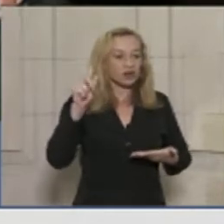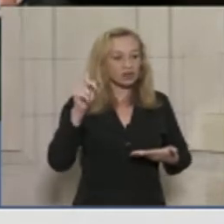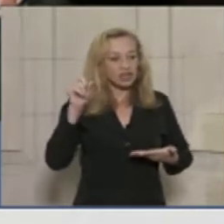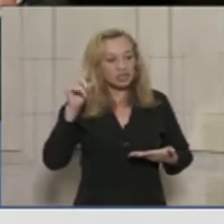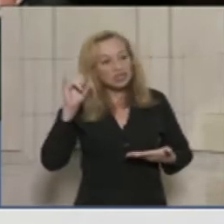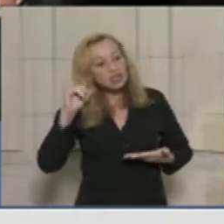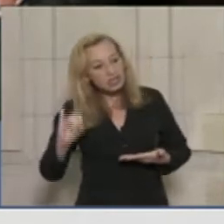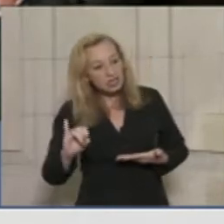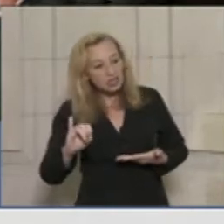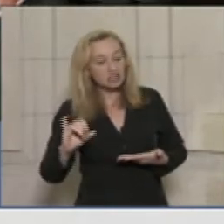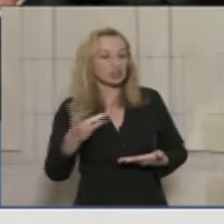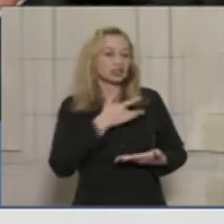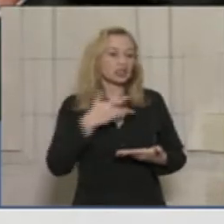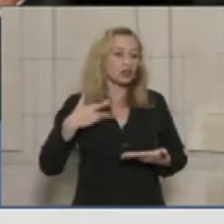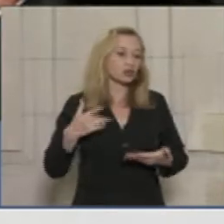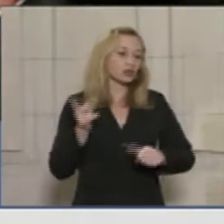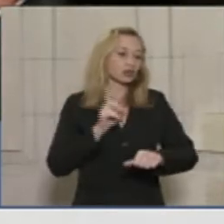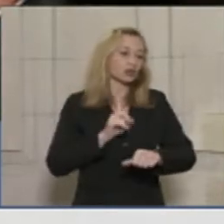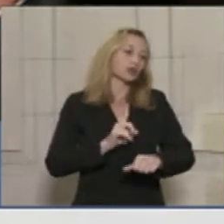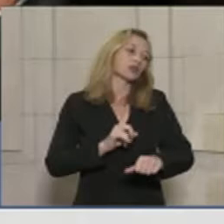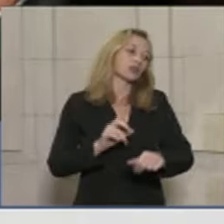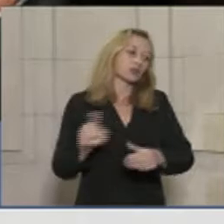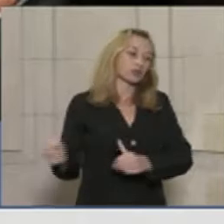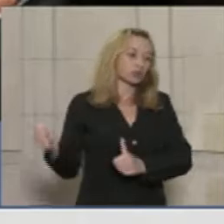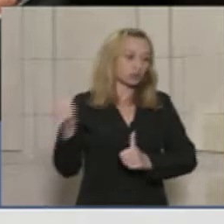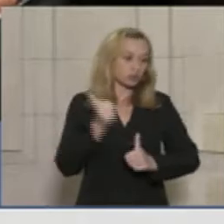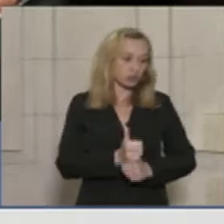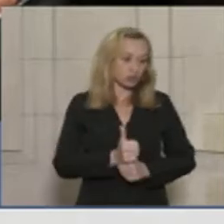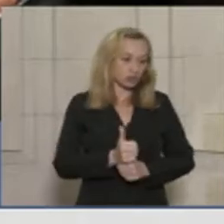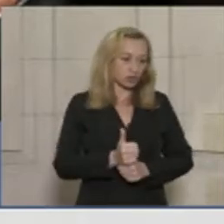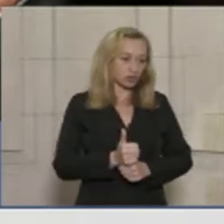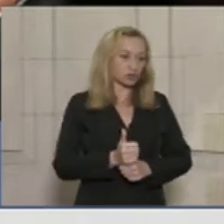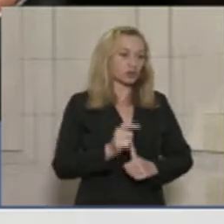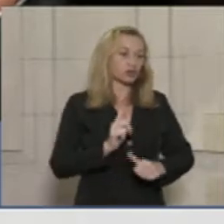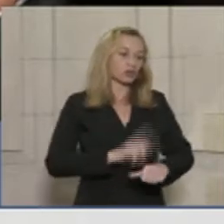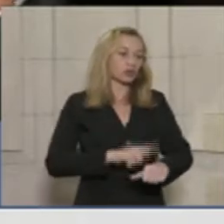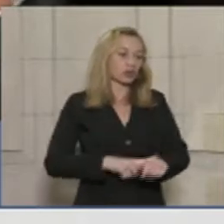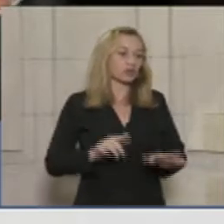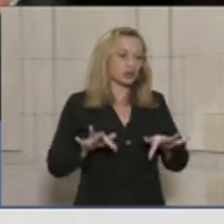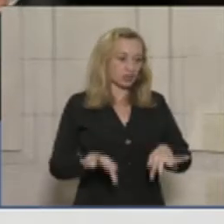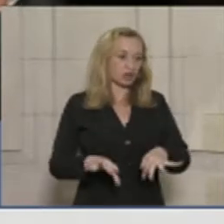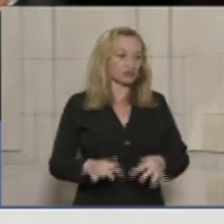momentaneamente a presidência do expediente final, contando com a compreensão de Vossa Excelência.